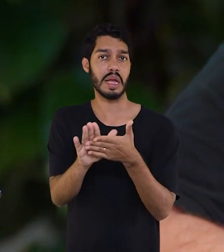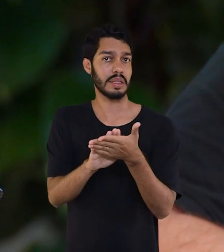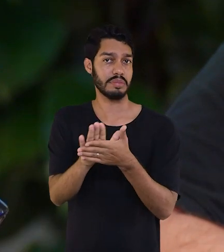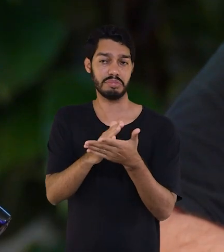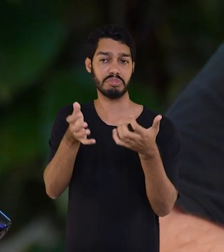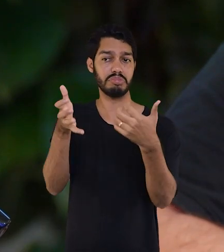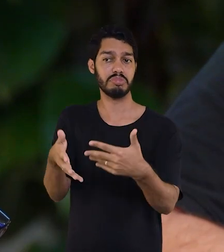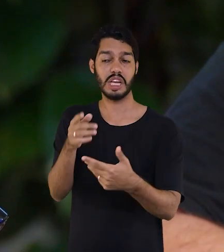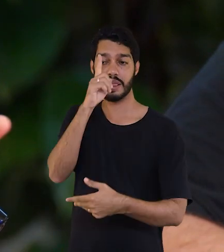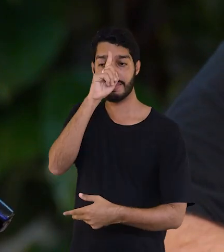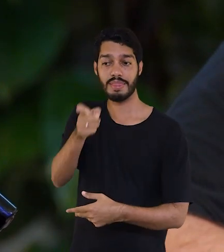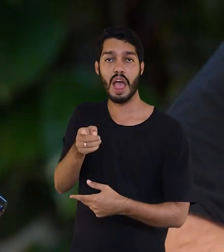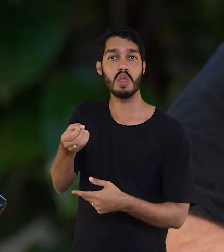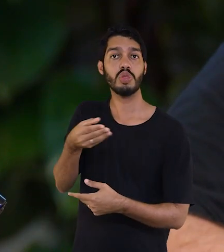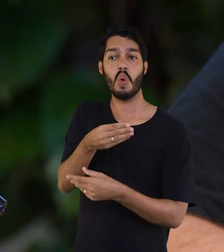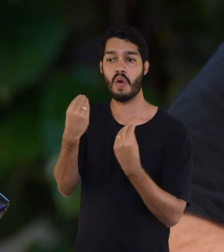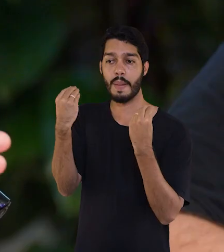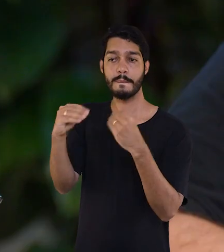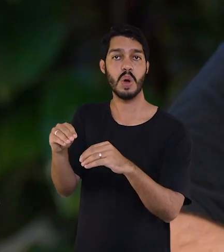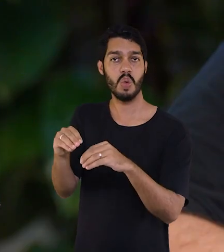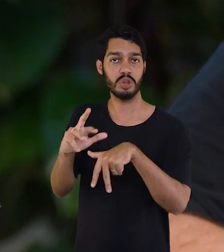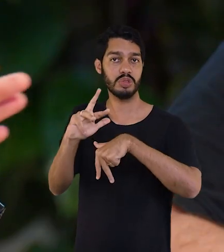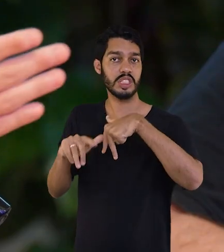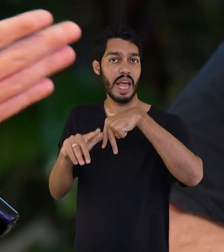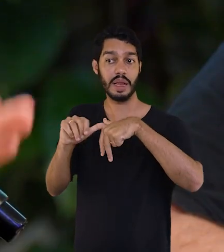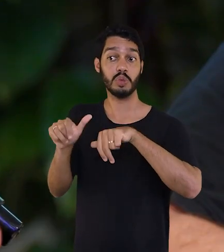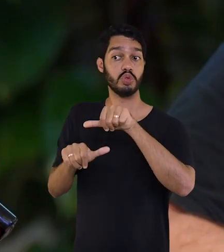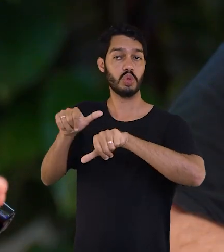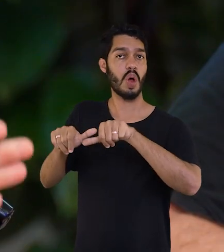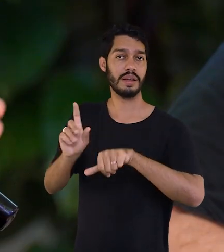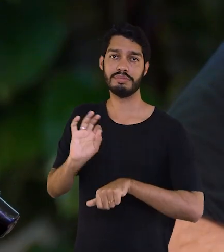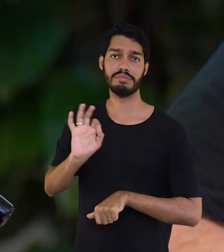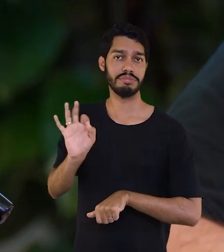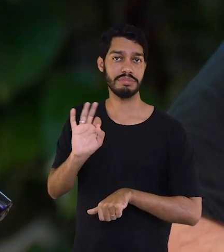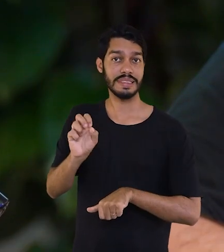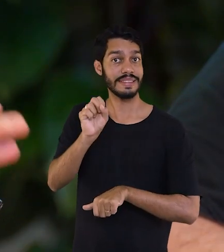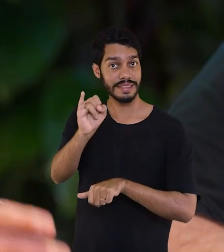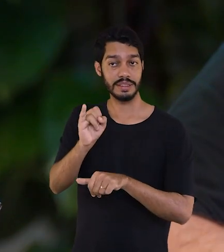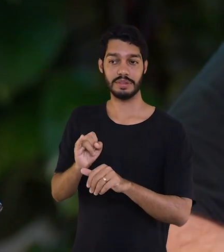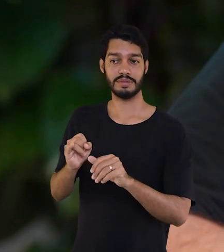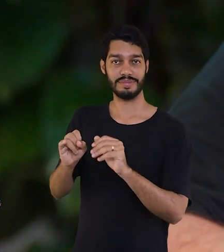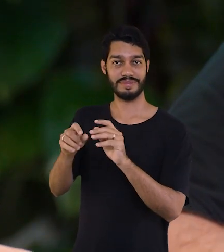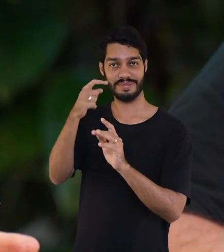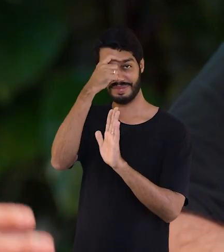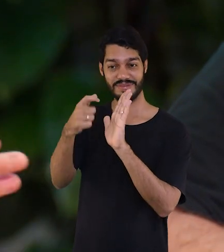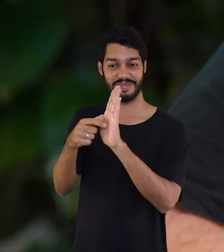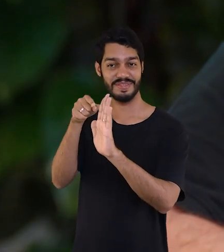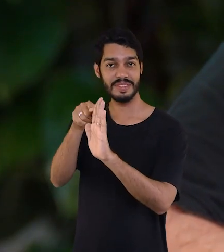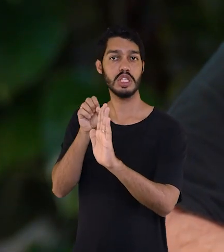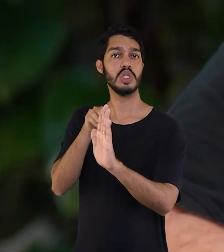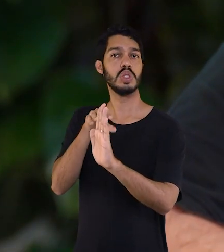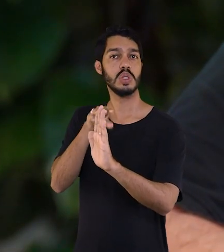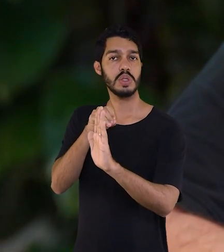nenhum contexto para desconsiderar, provavelmente, o gênero ali, o sexo, dessa classificação. Se ela